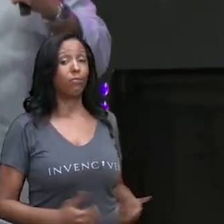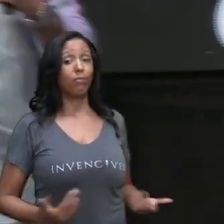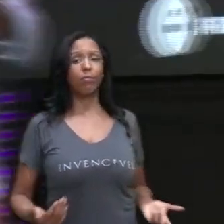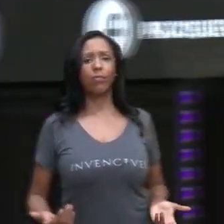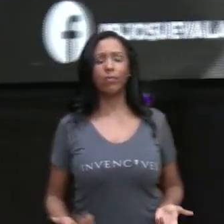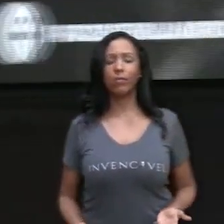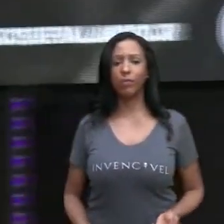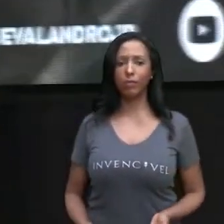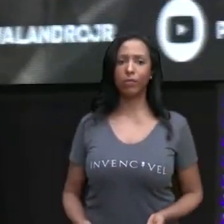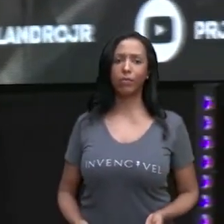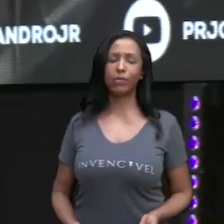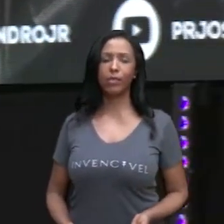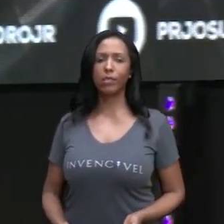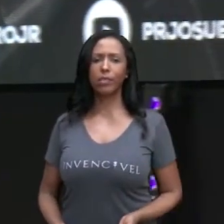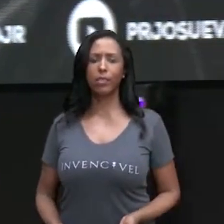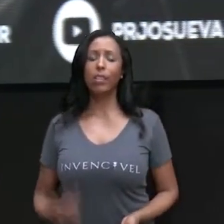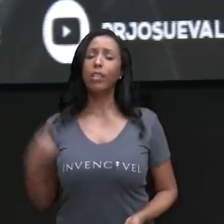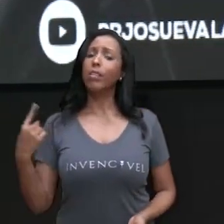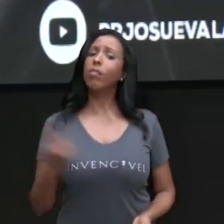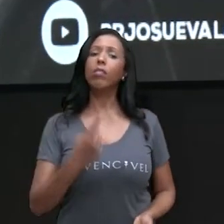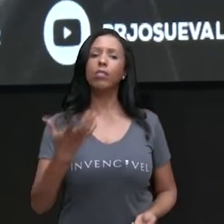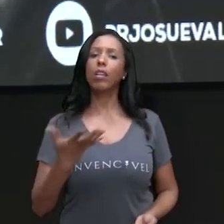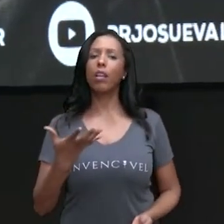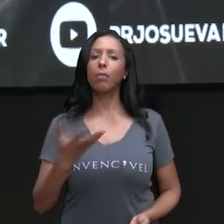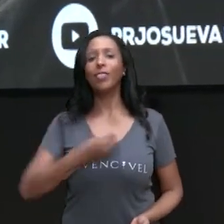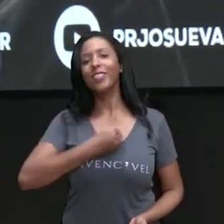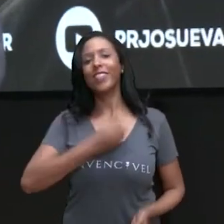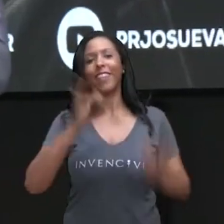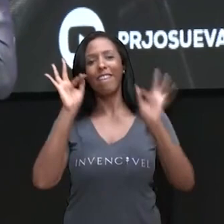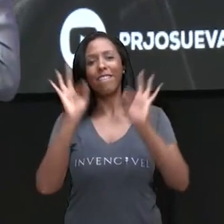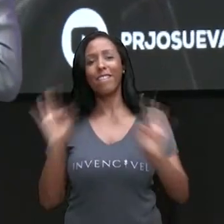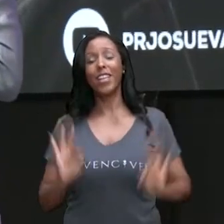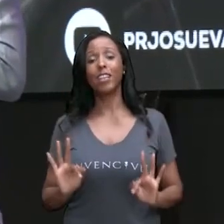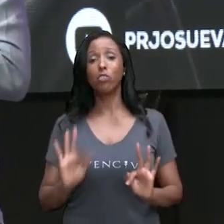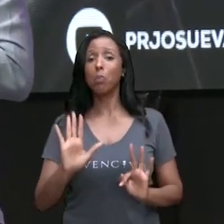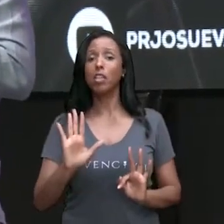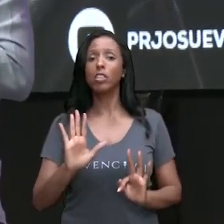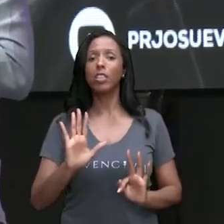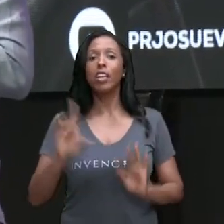A gente tem mania de querer ser feliz sem viver as leis de Deus.